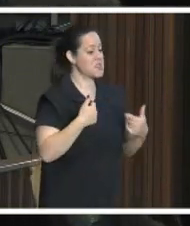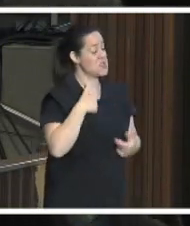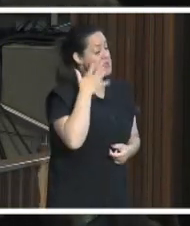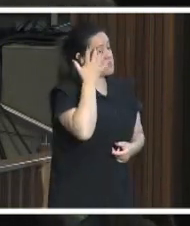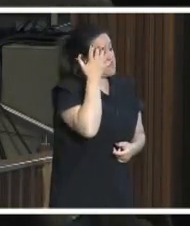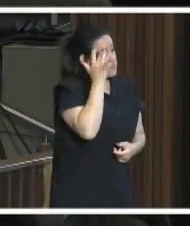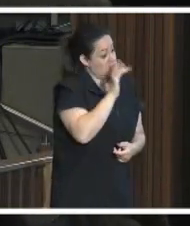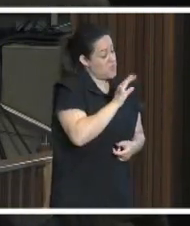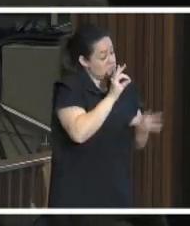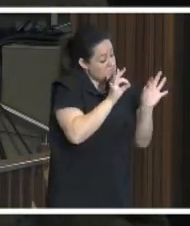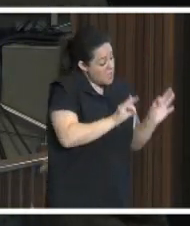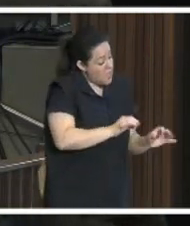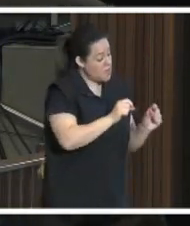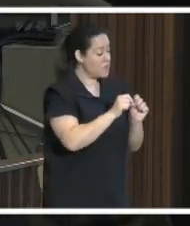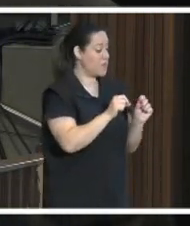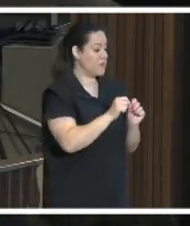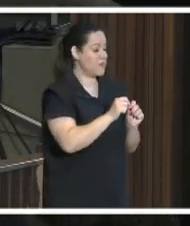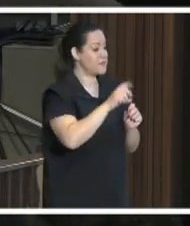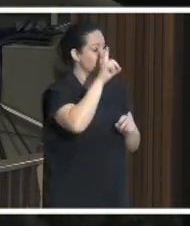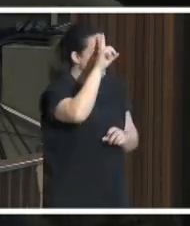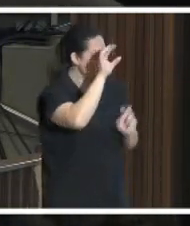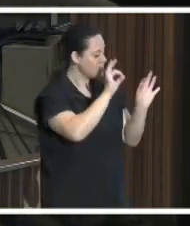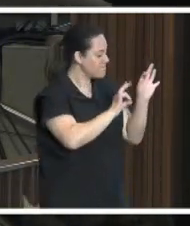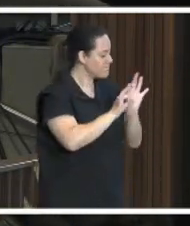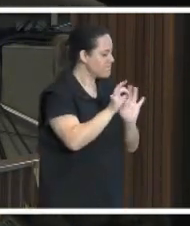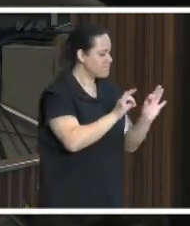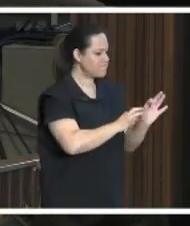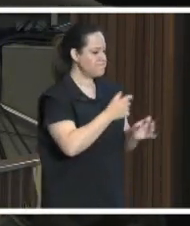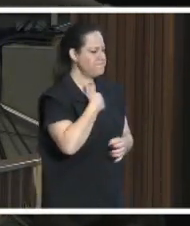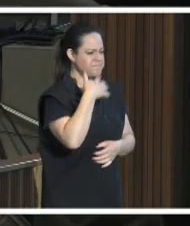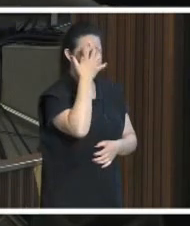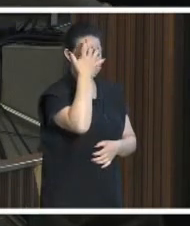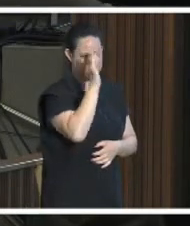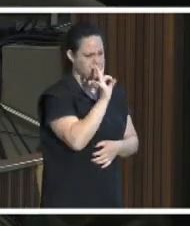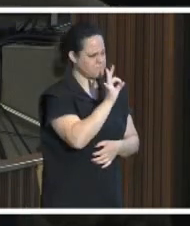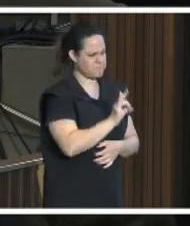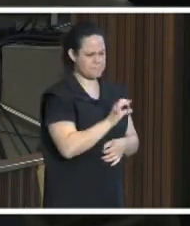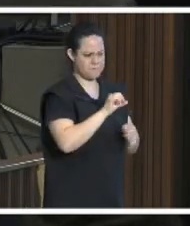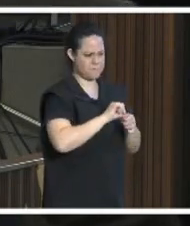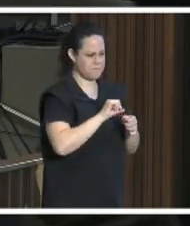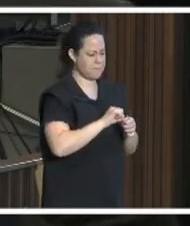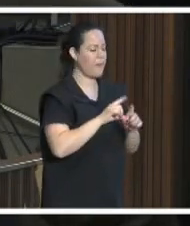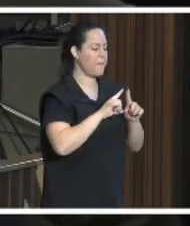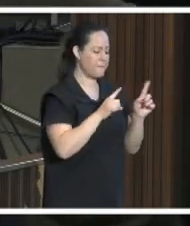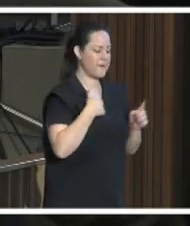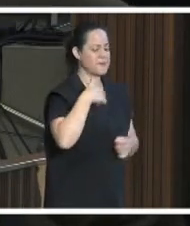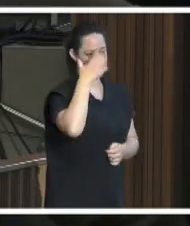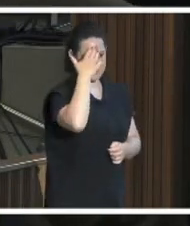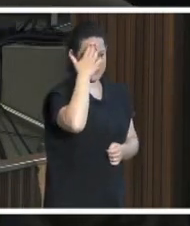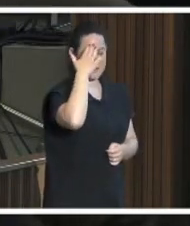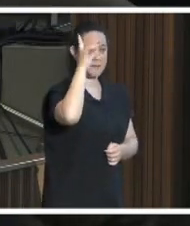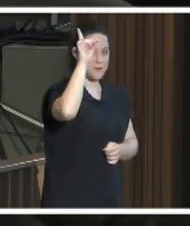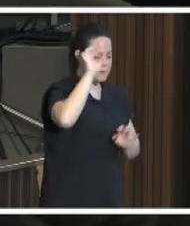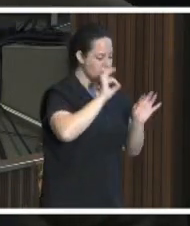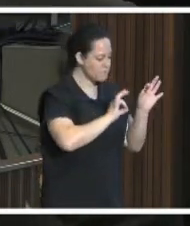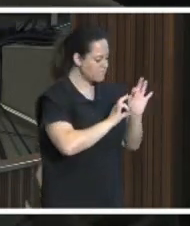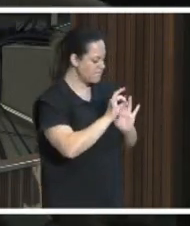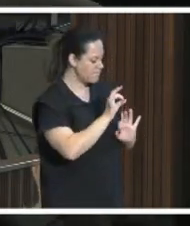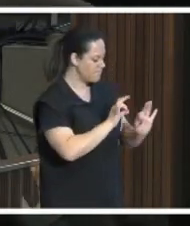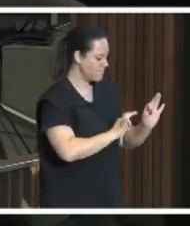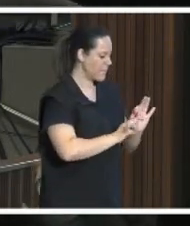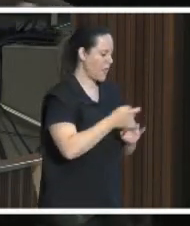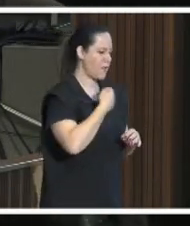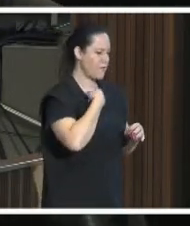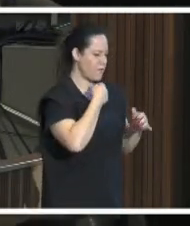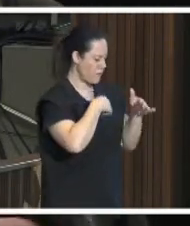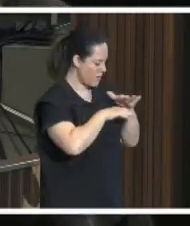exatamente o que Ele vai fazer. Ele está mexendo ali. Eu não sei exatamente o que Ele vai fazer. Mas eu sei que Ele está mexendo. E eu vou